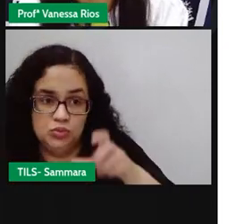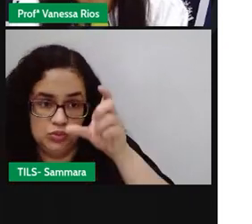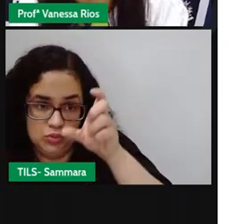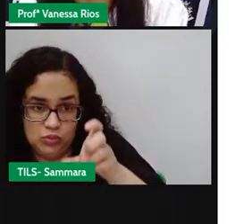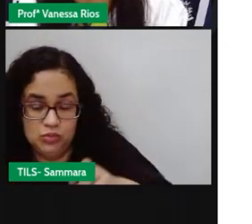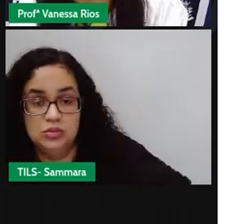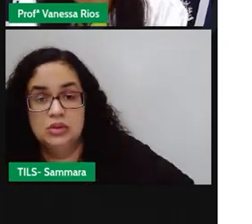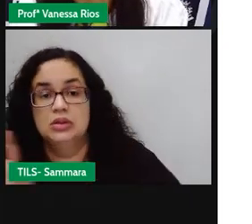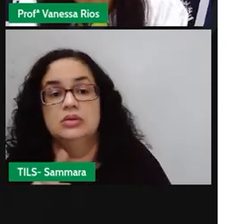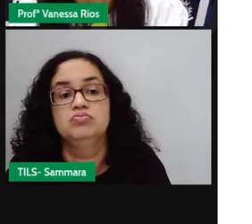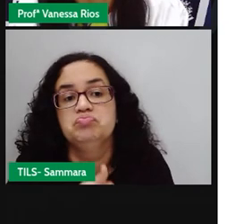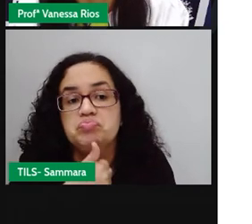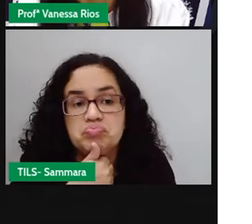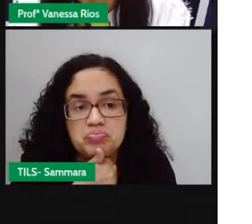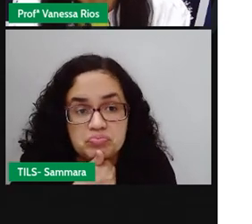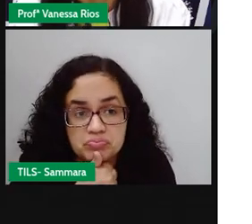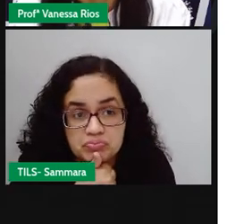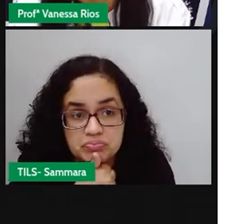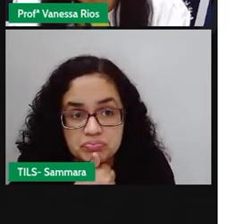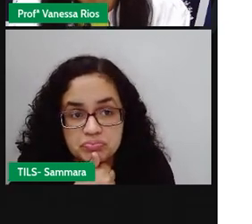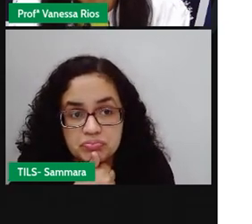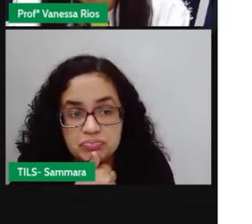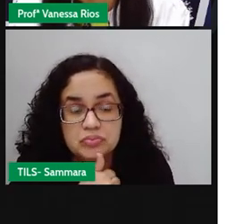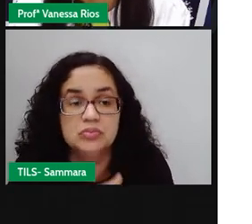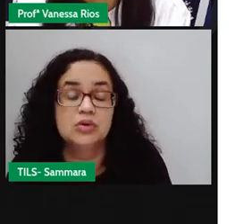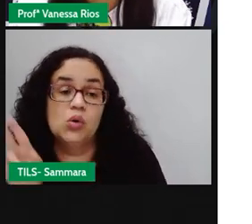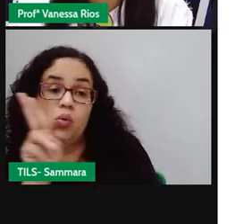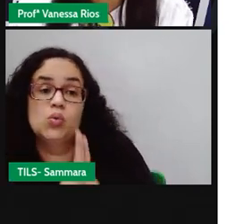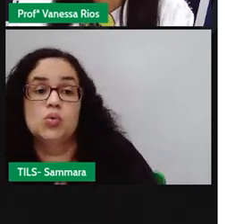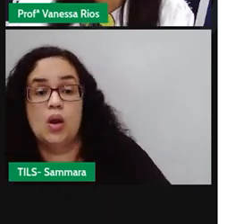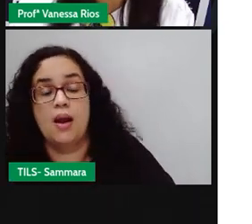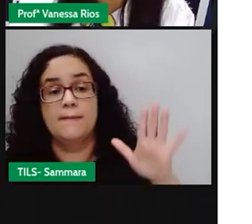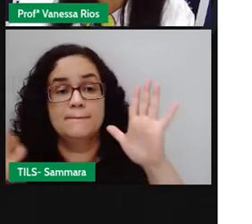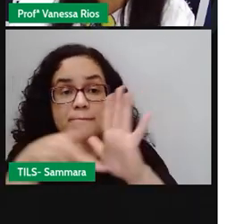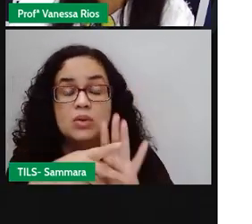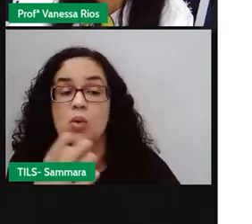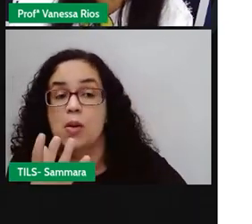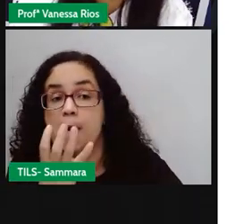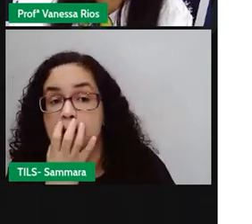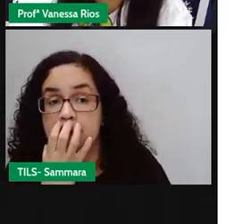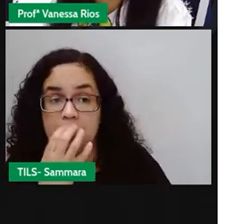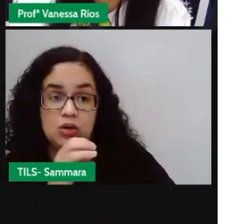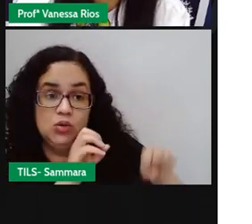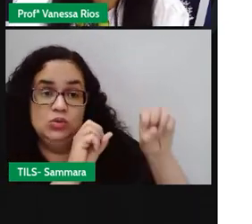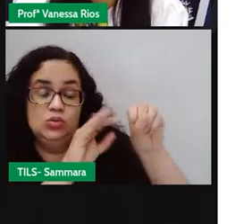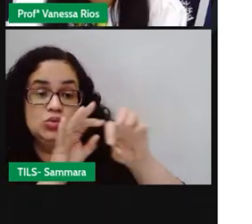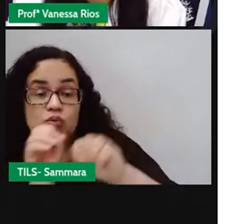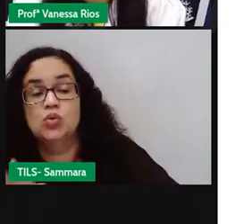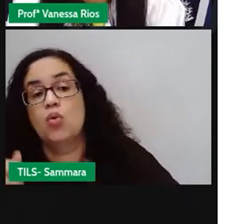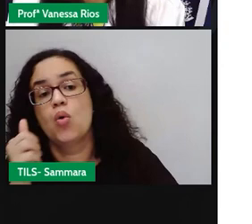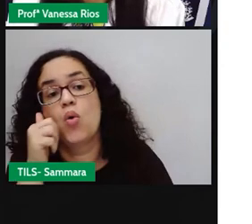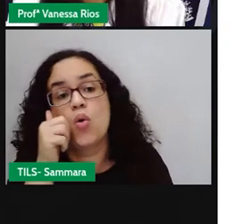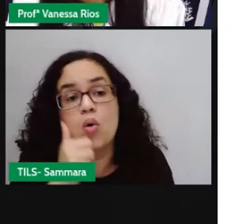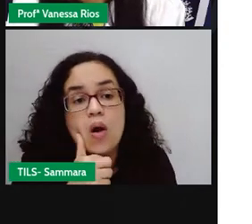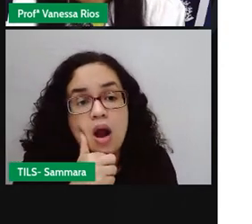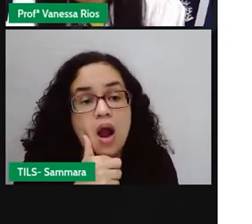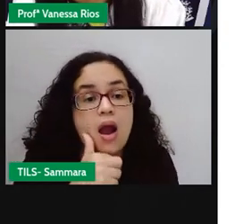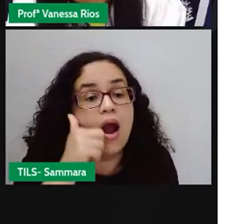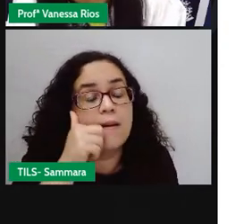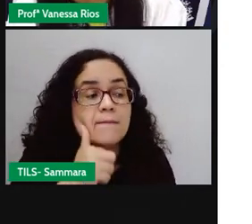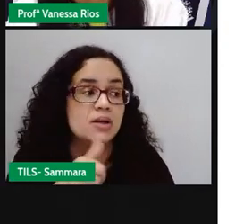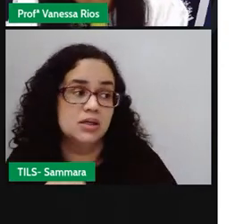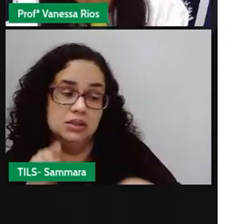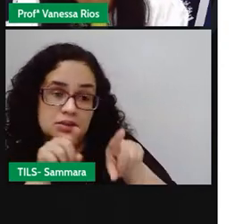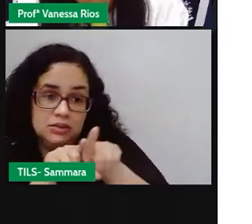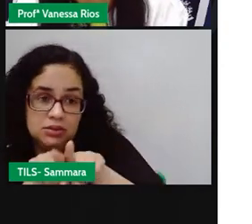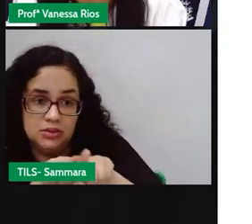que não apareceu ainda, usar o próprio cachorro para ensinar a menina, ou a menina, a irmã